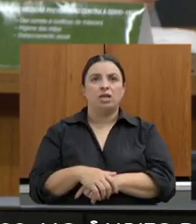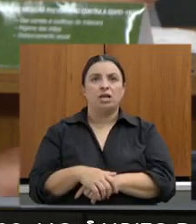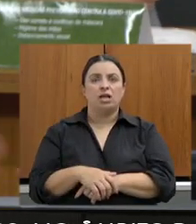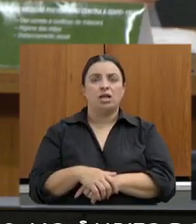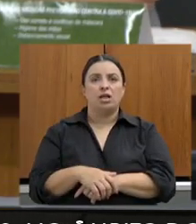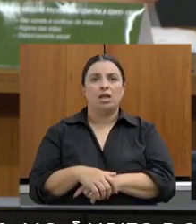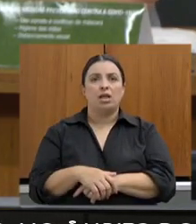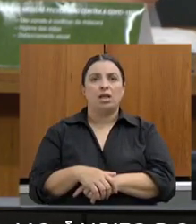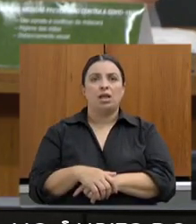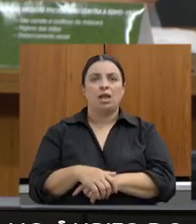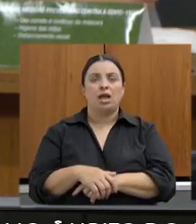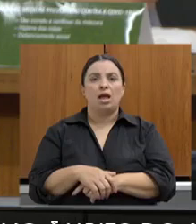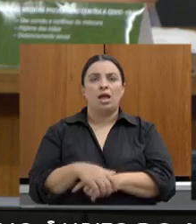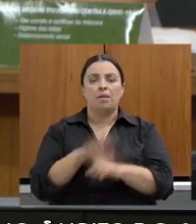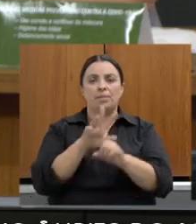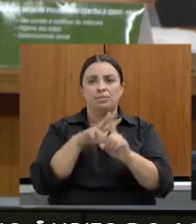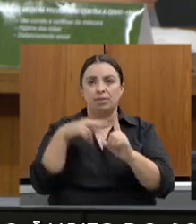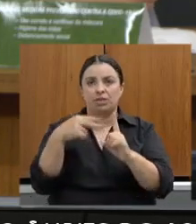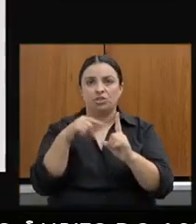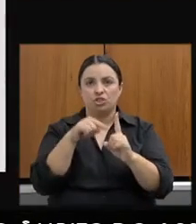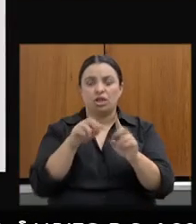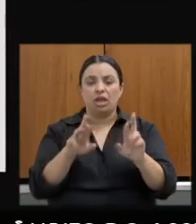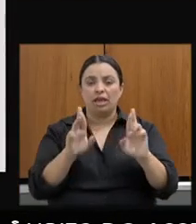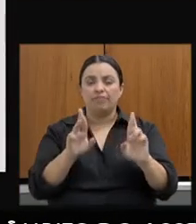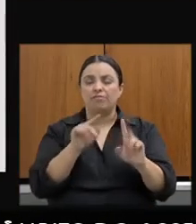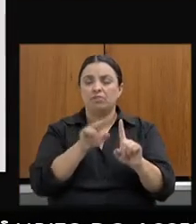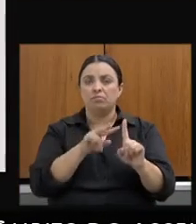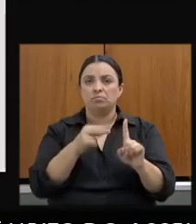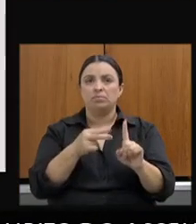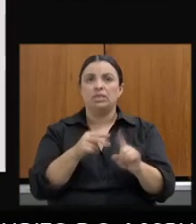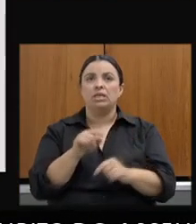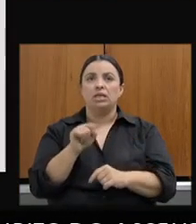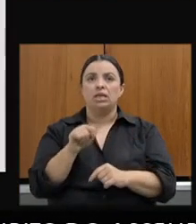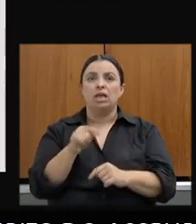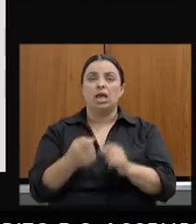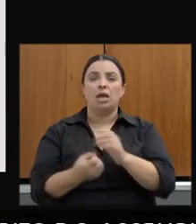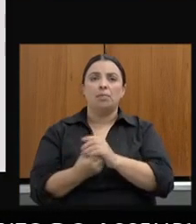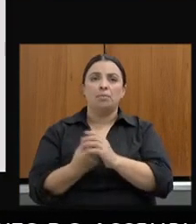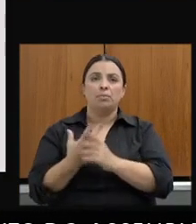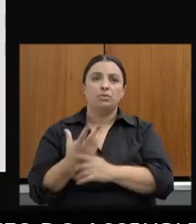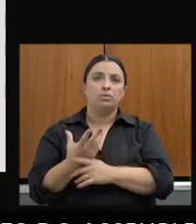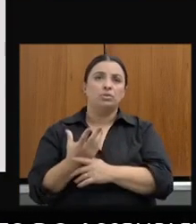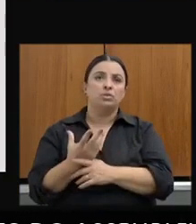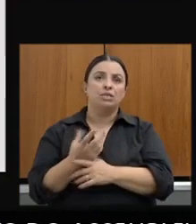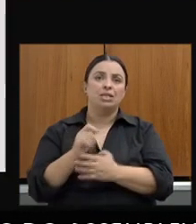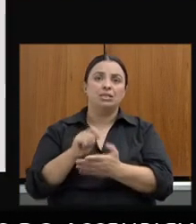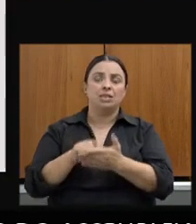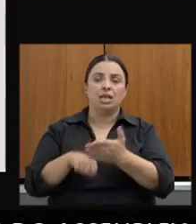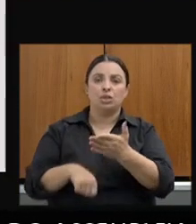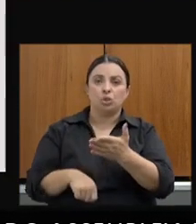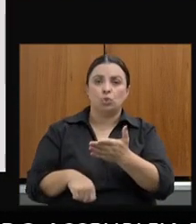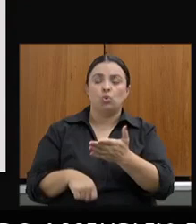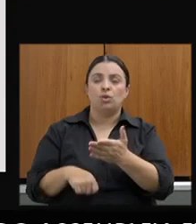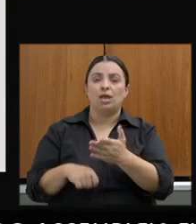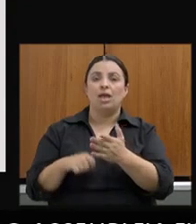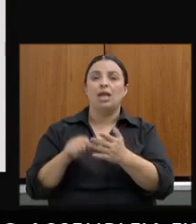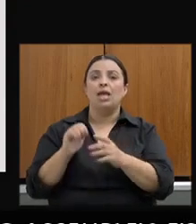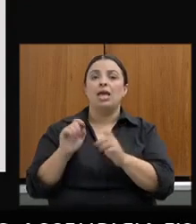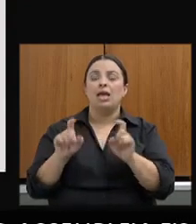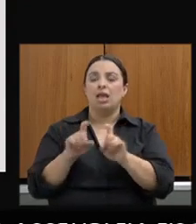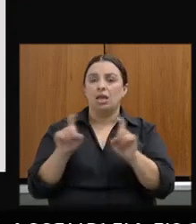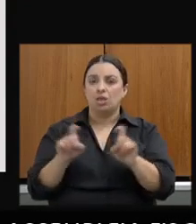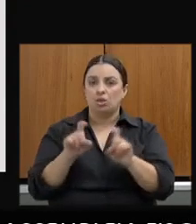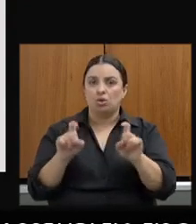volta ano anterior o importante aí é perspectiva né que a implementação da assinatura eletrônica no PC net